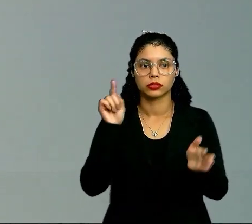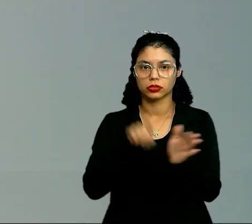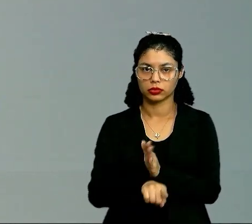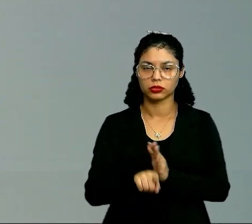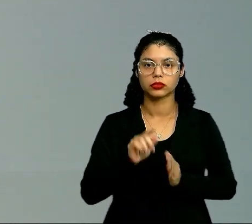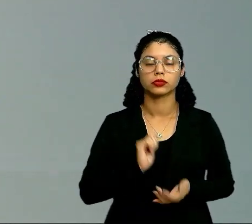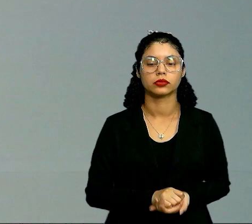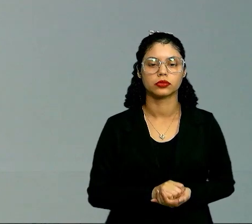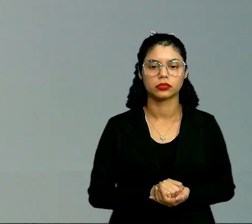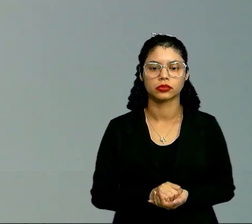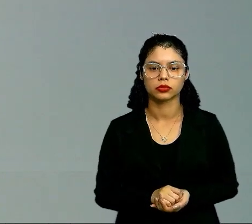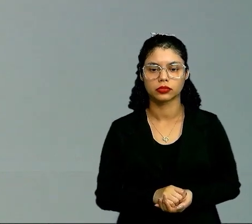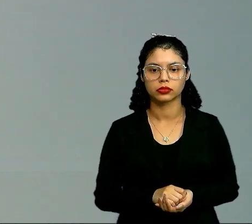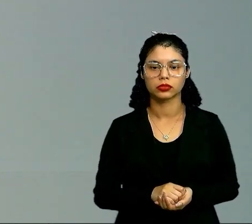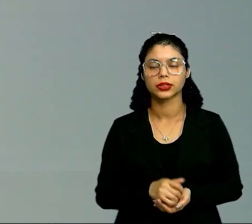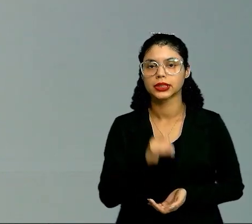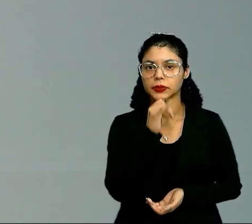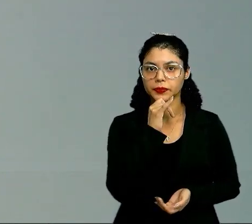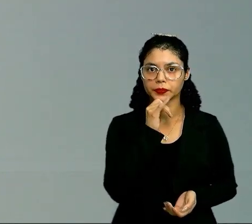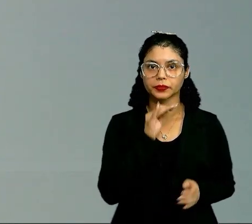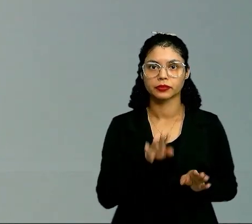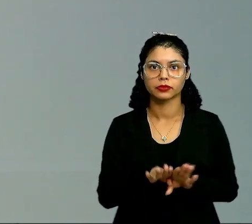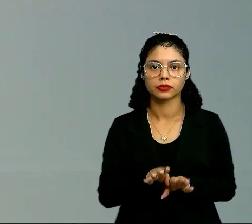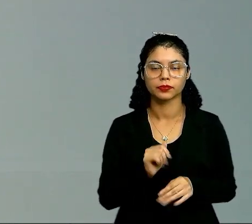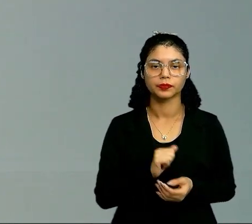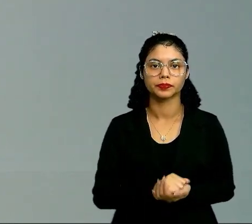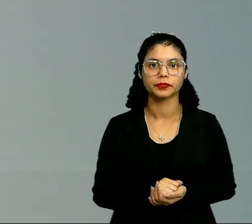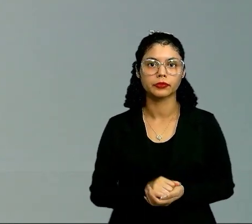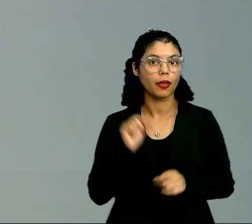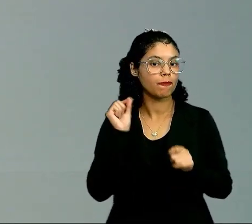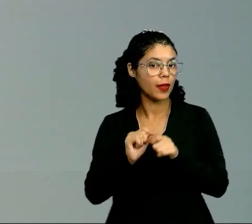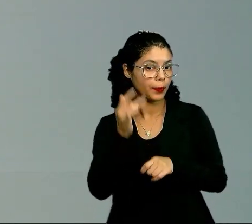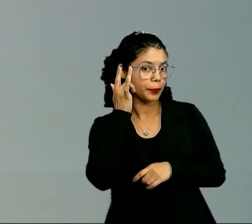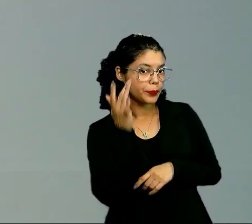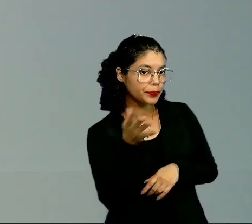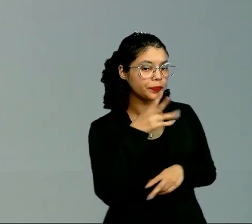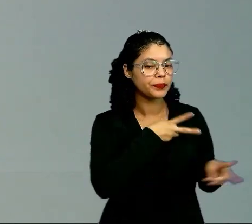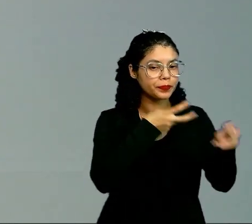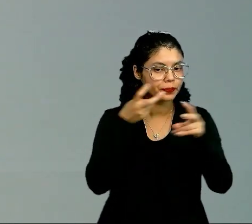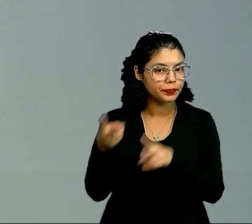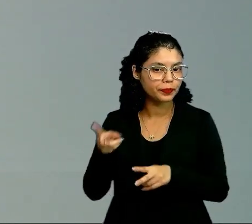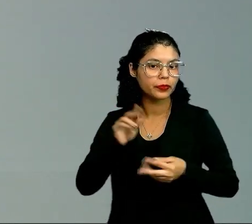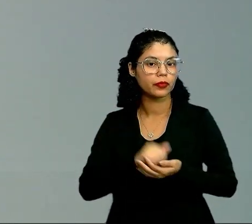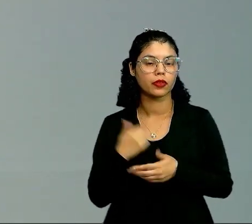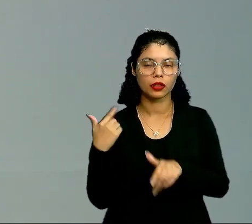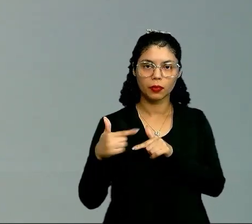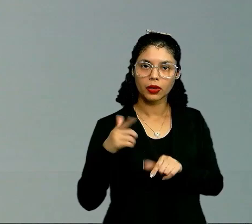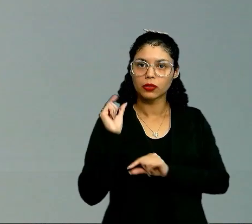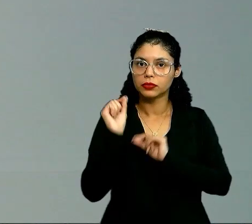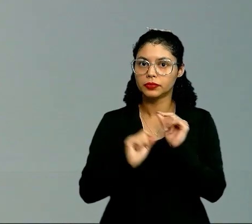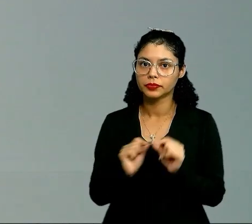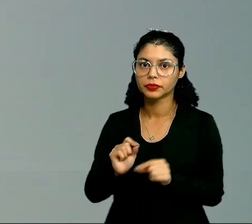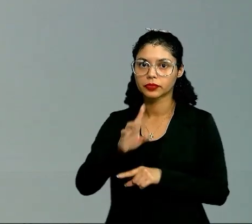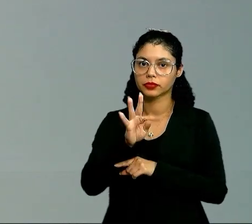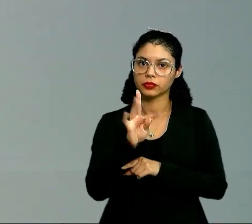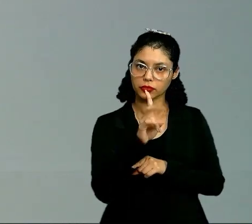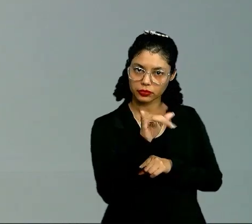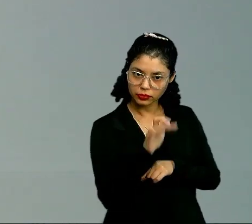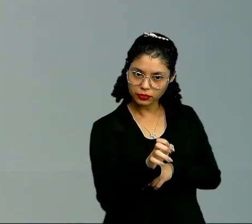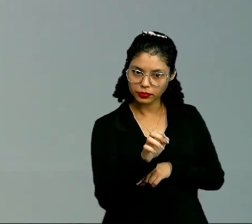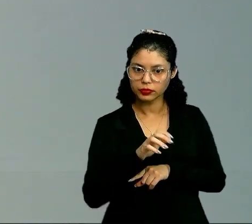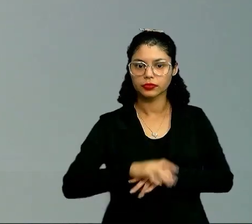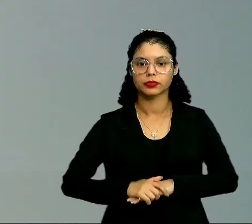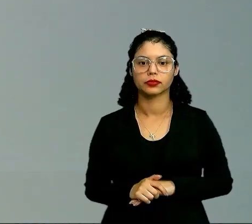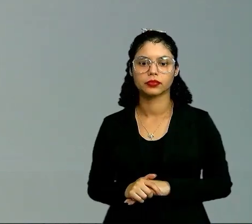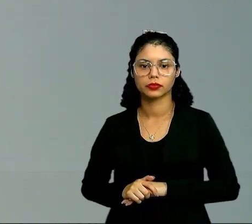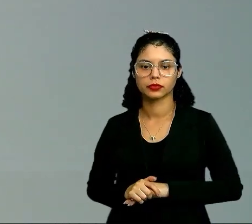questão, e esse tipo de exemplo, fácil da gente observar, nós vamos trabalhar, tá, a tangente.